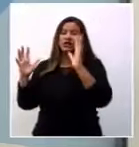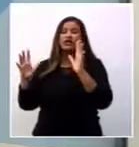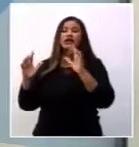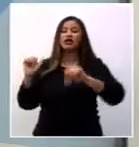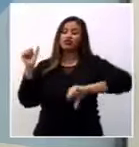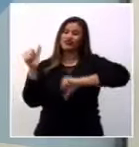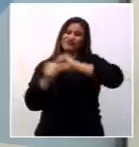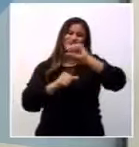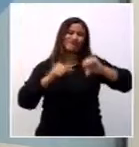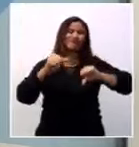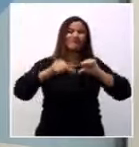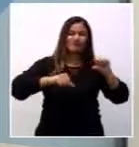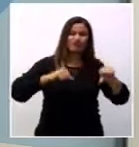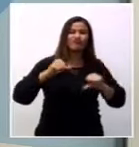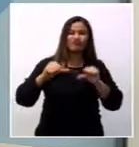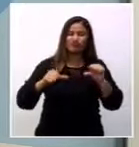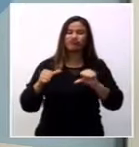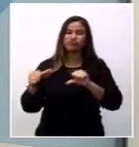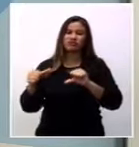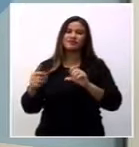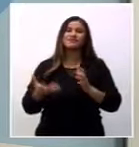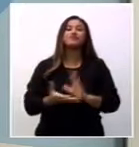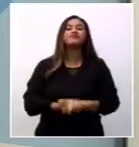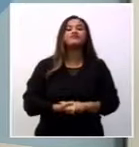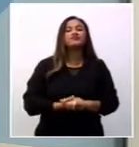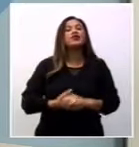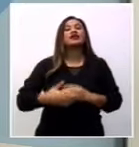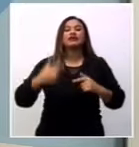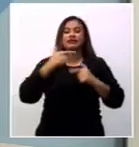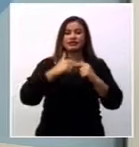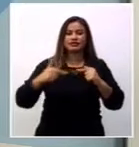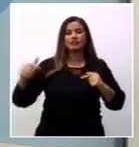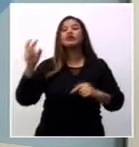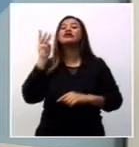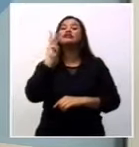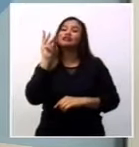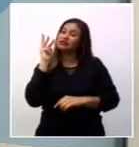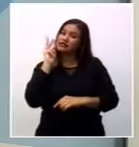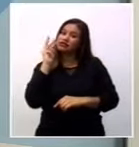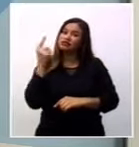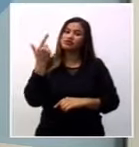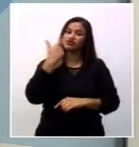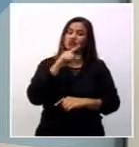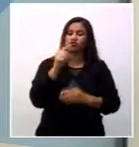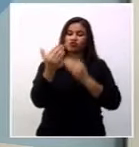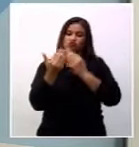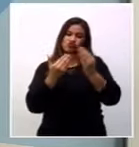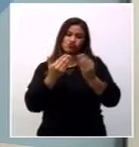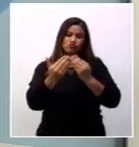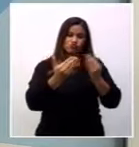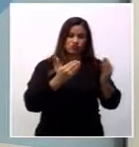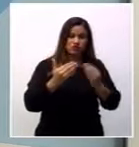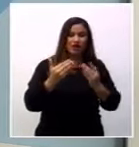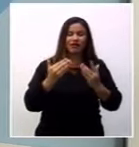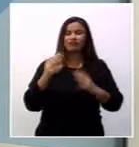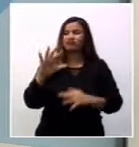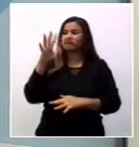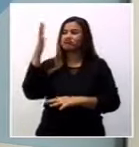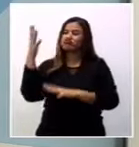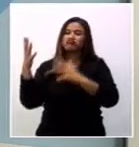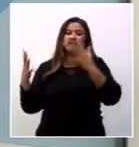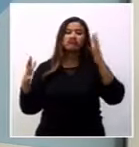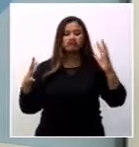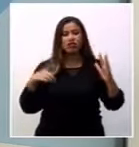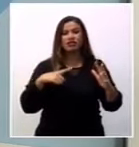Nessa semana, nós já tivemos a oportunidade de conversar na terça-feira, né, sobre as paisagens, né? A gente fez